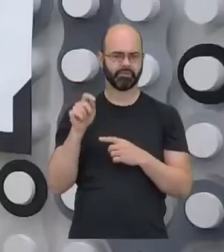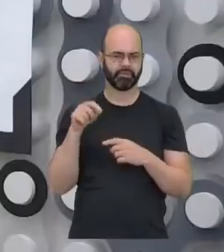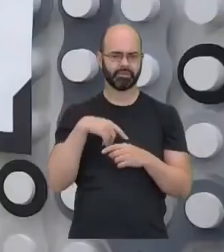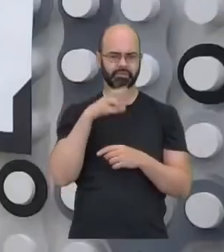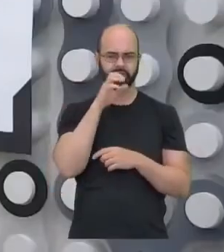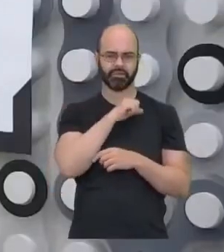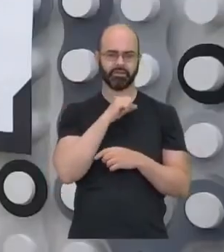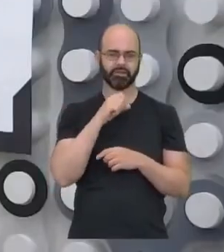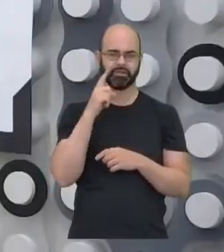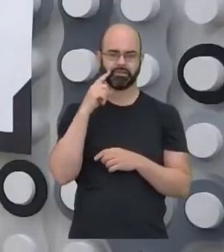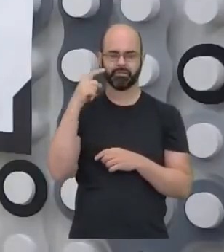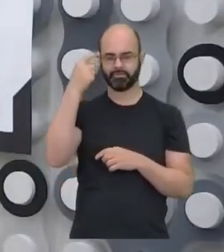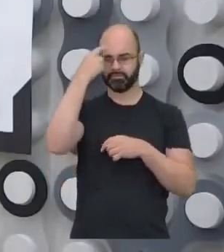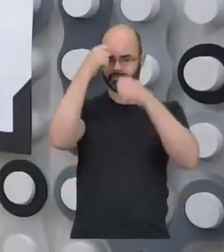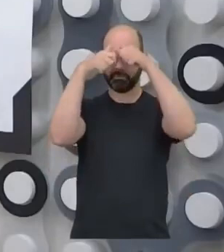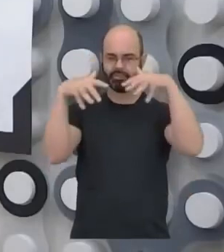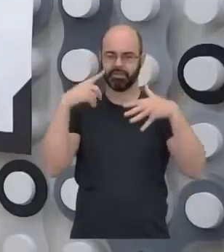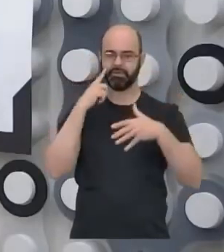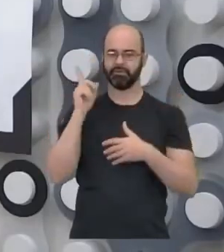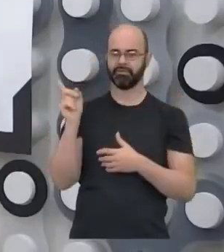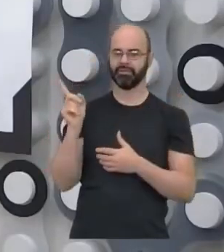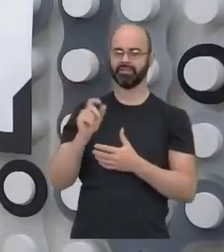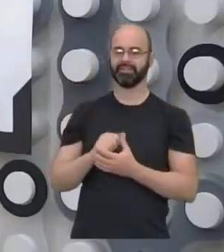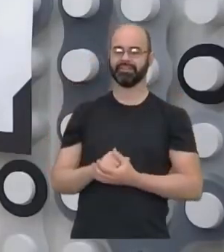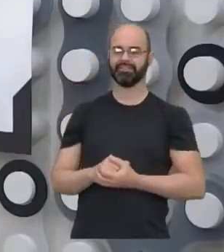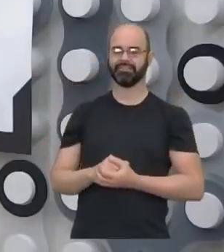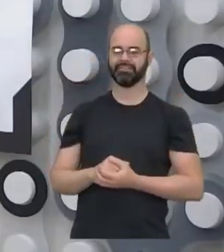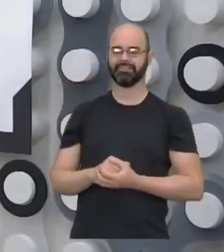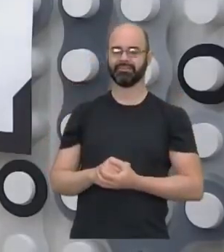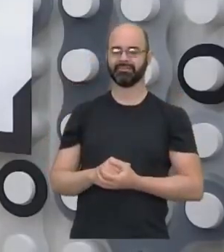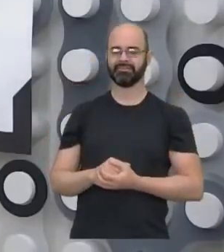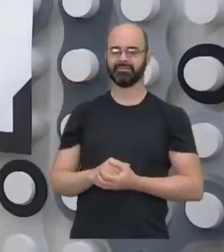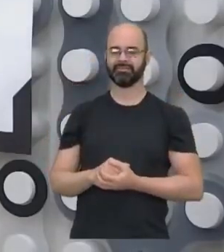nele, nesse mapa mental. Isso aí.